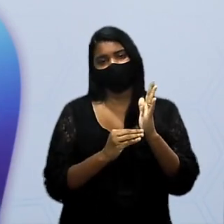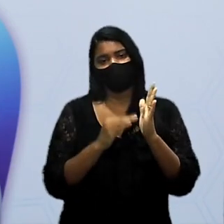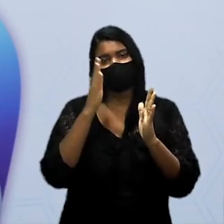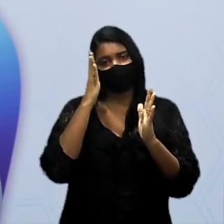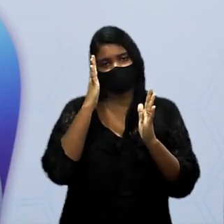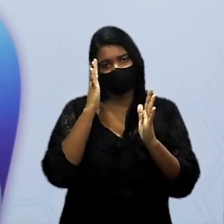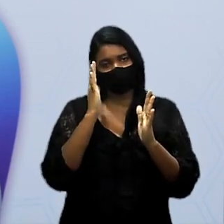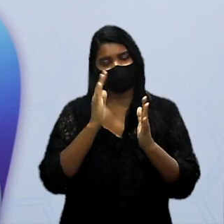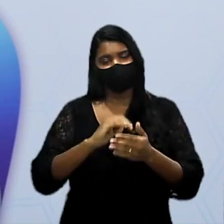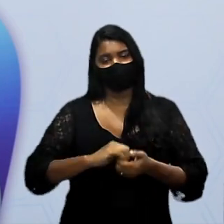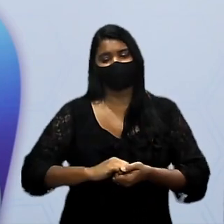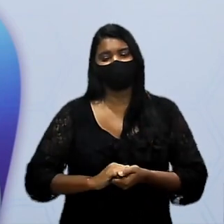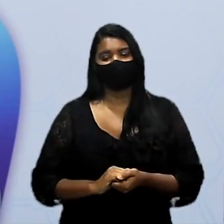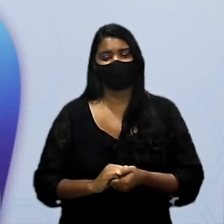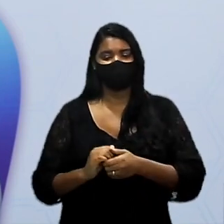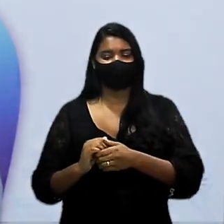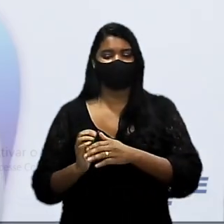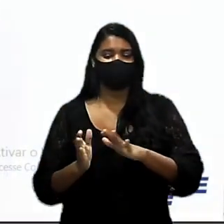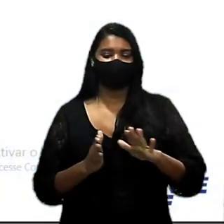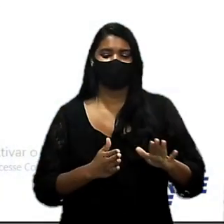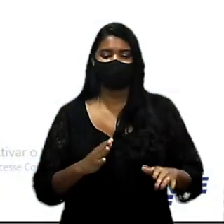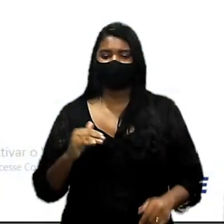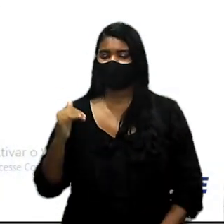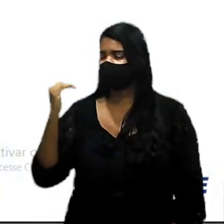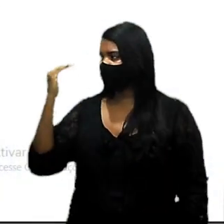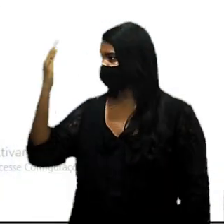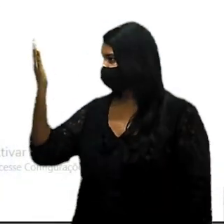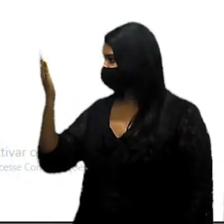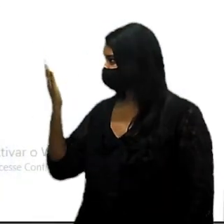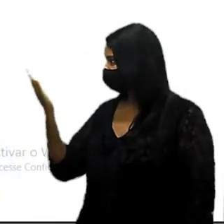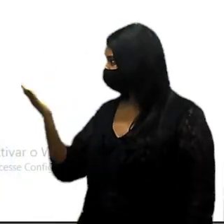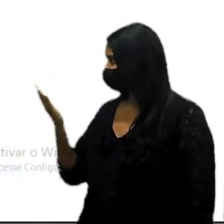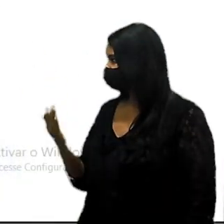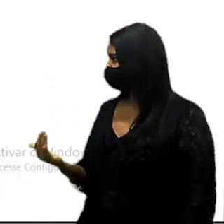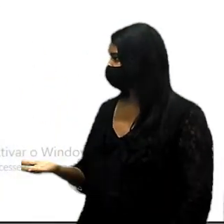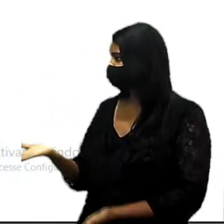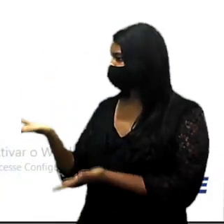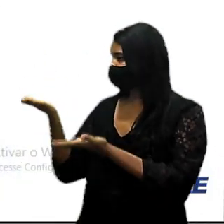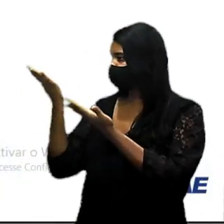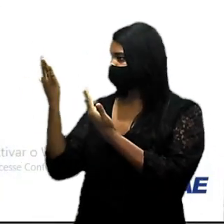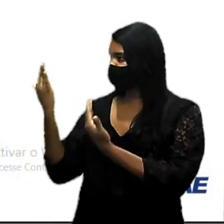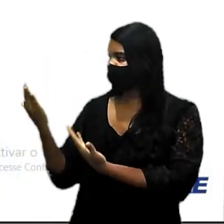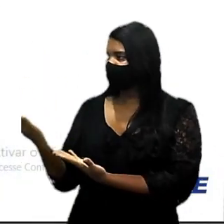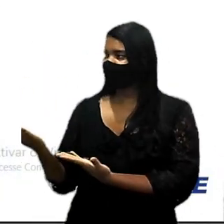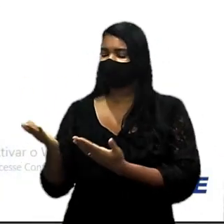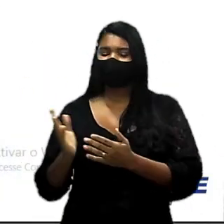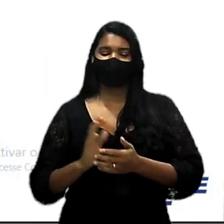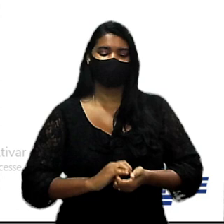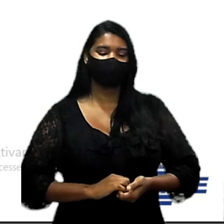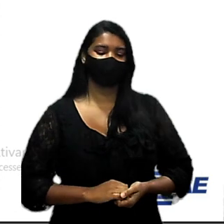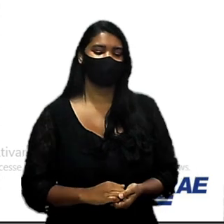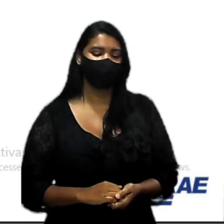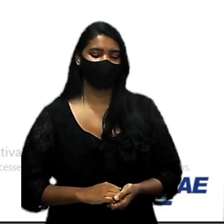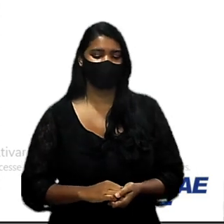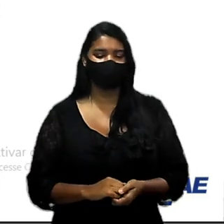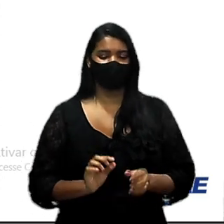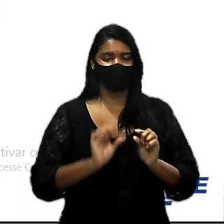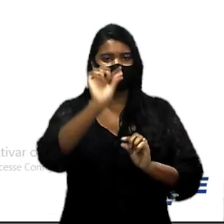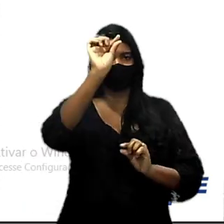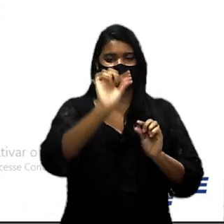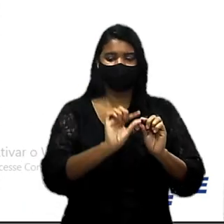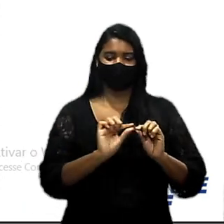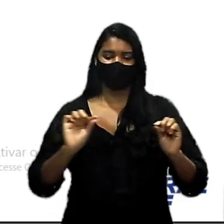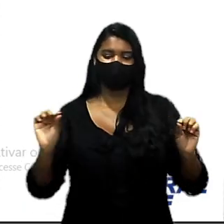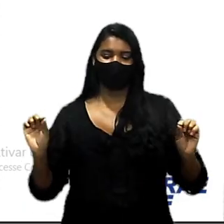Legal? Vamos lá, continuando aqui. Isso aqui é um pouquinho, mostrando um pouquinho dessa lógica exponencial, não é? A